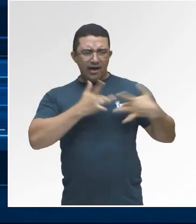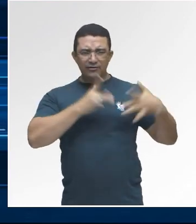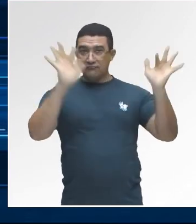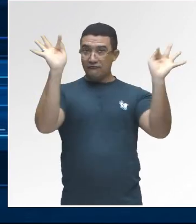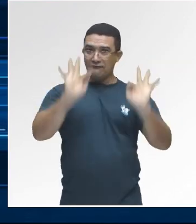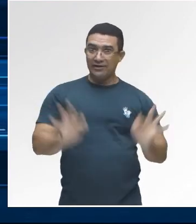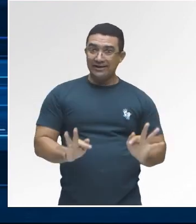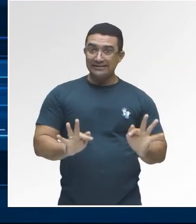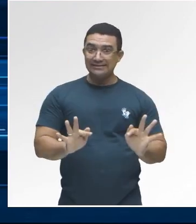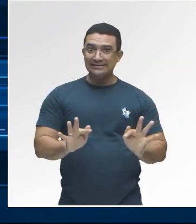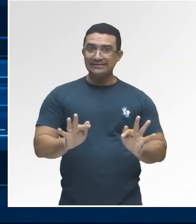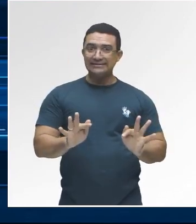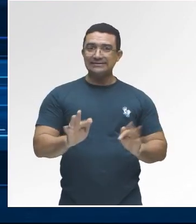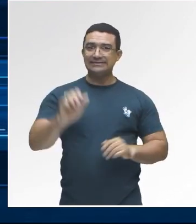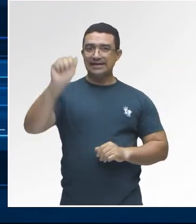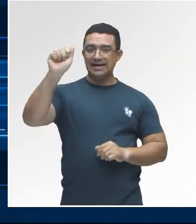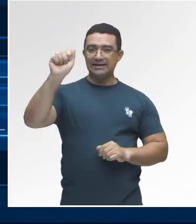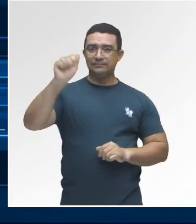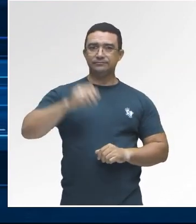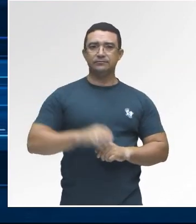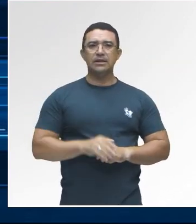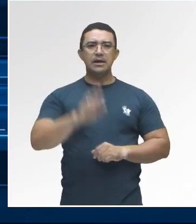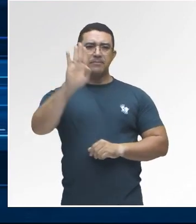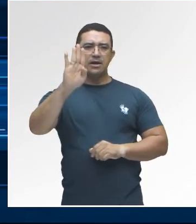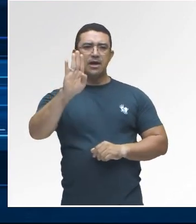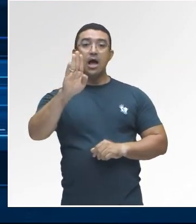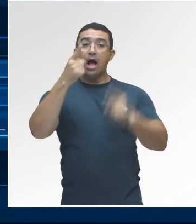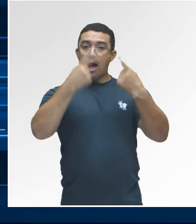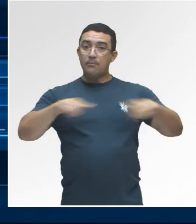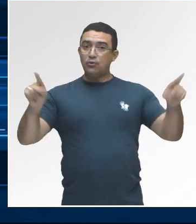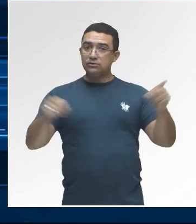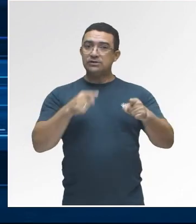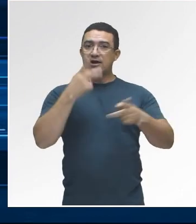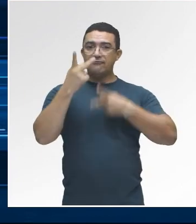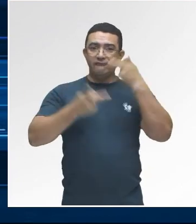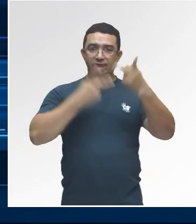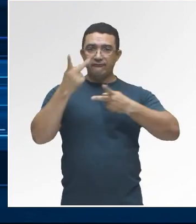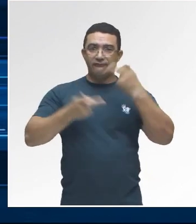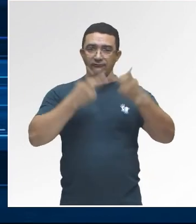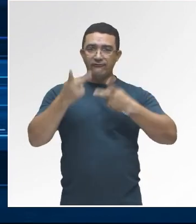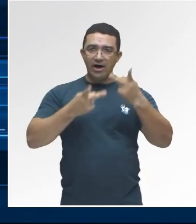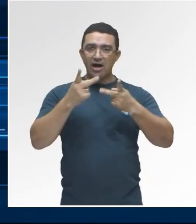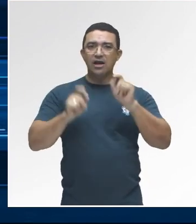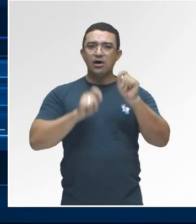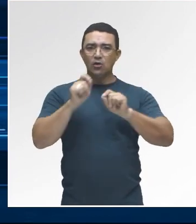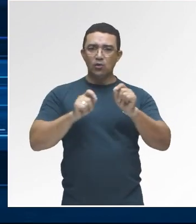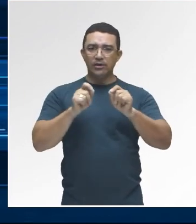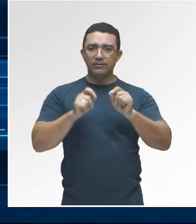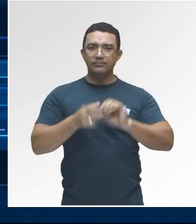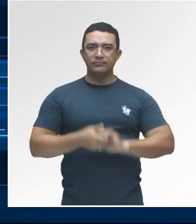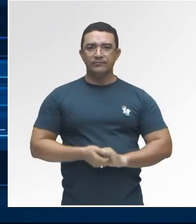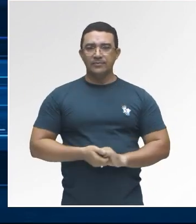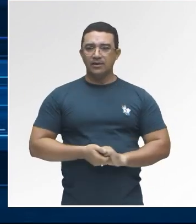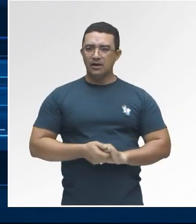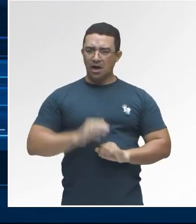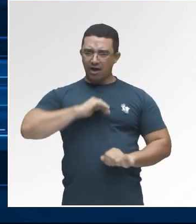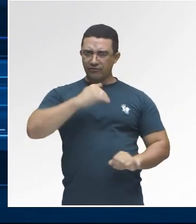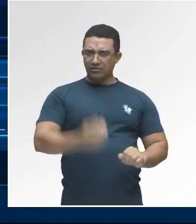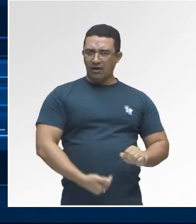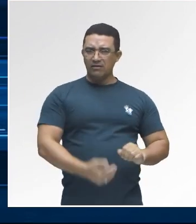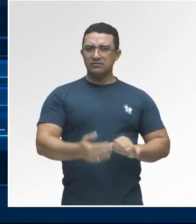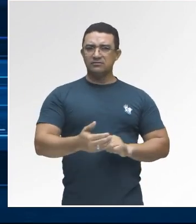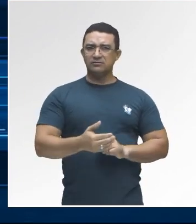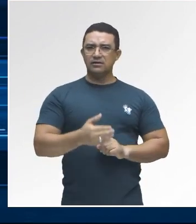sobre gravidez. A música fala sobre expressão corporal. A música fala da insatisfação de estar com alguém que não se